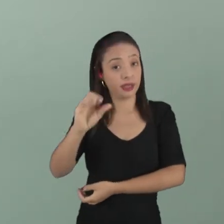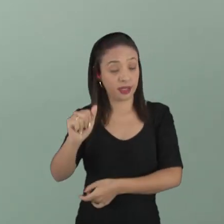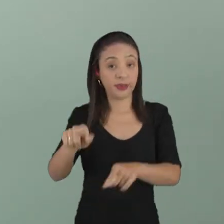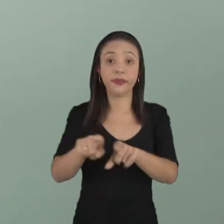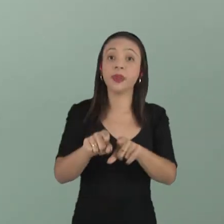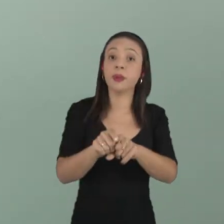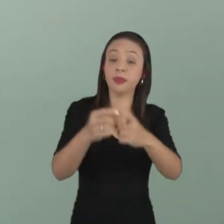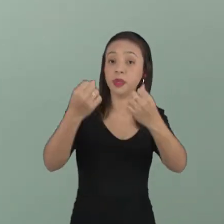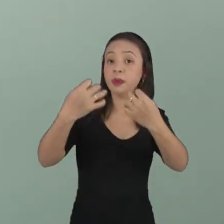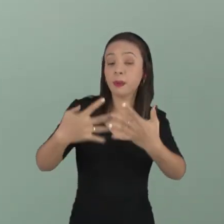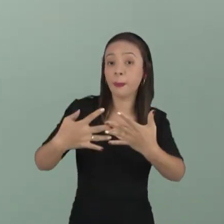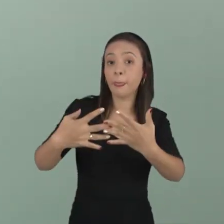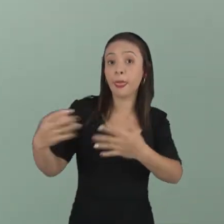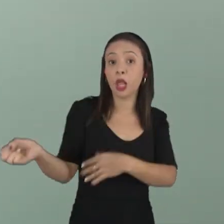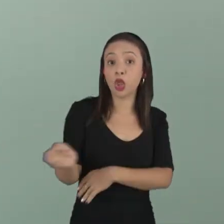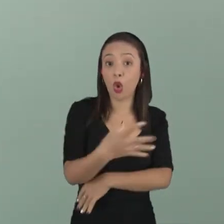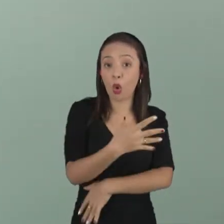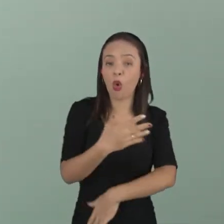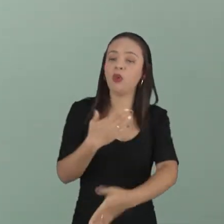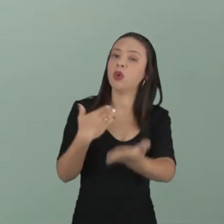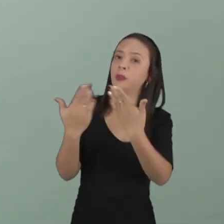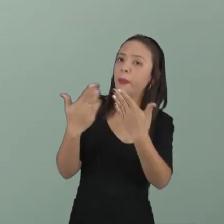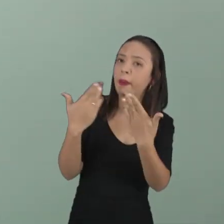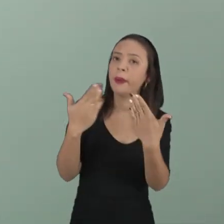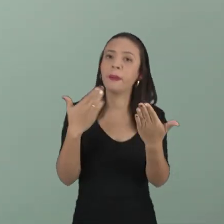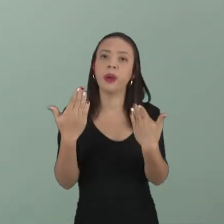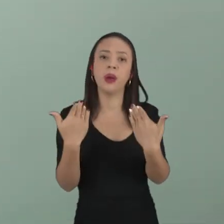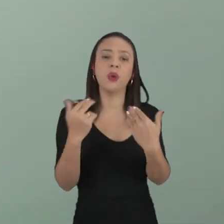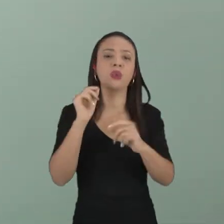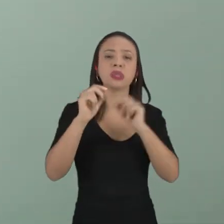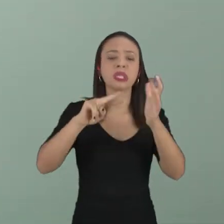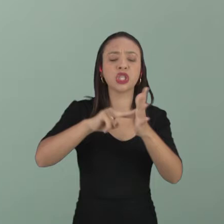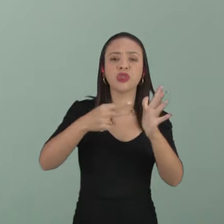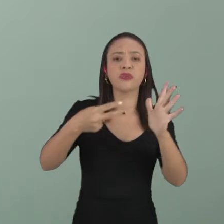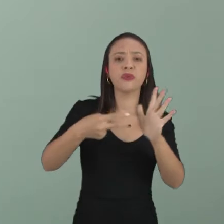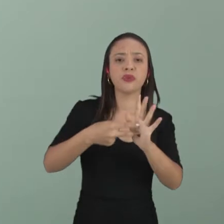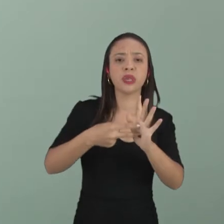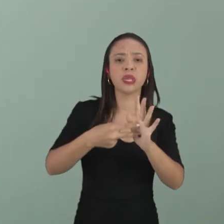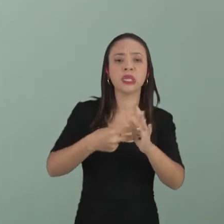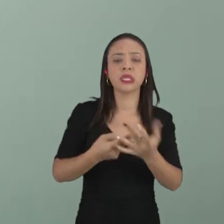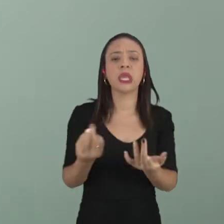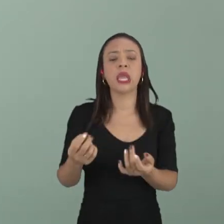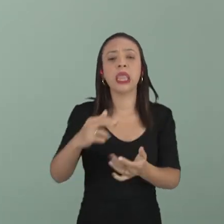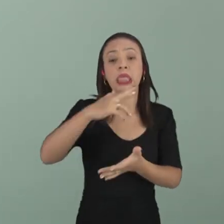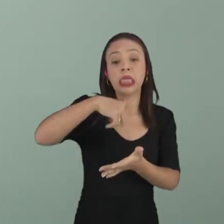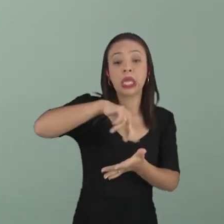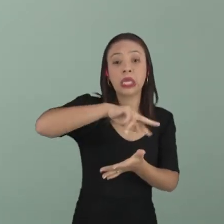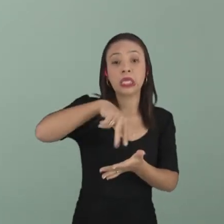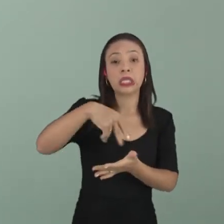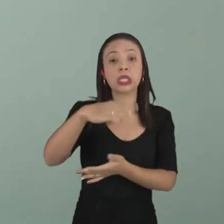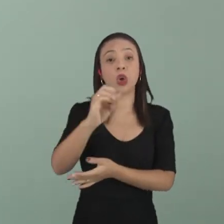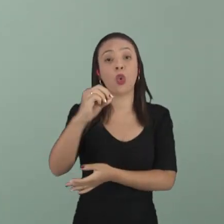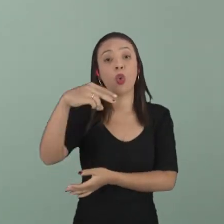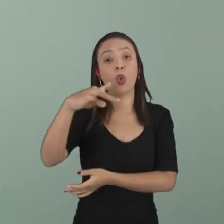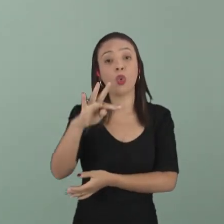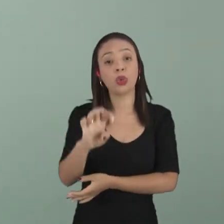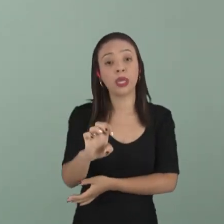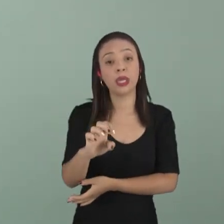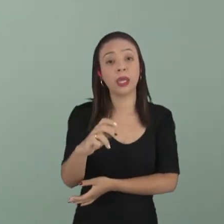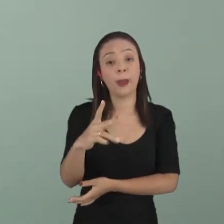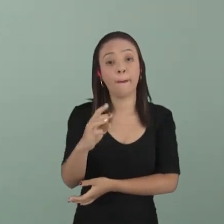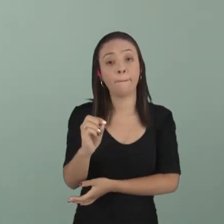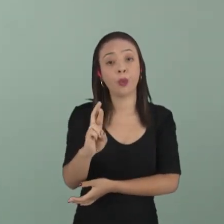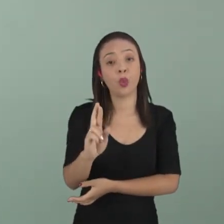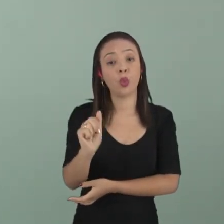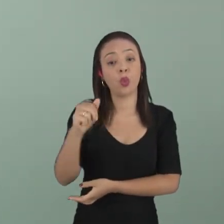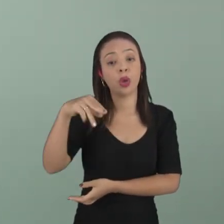passamos um pouquinho pela dança moderna e discutimos então essa dança, o que vem a ser a dança contemporânea. E nós percebemos que